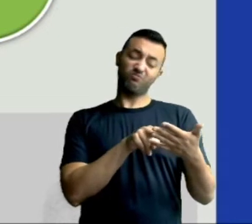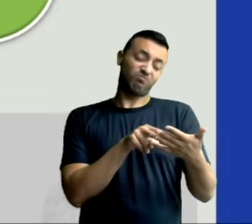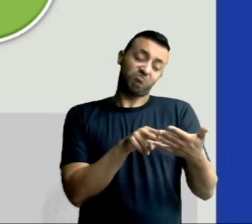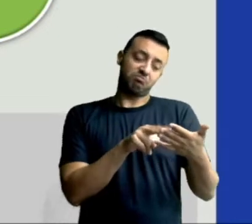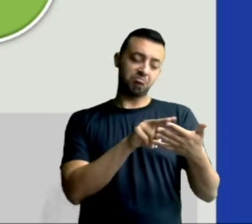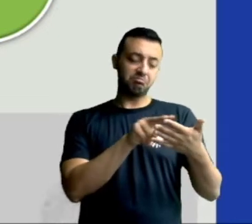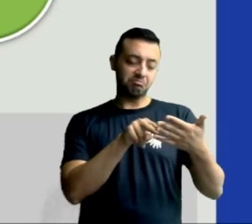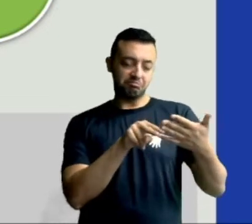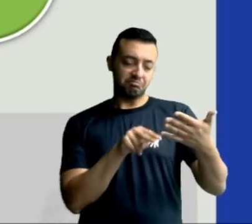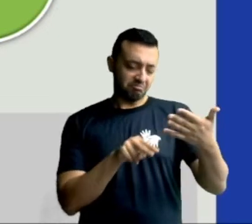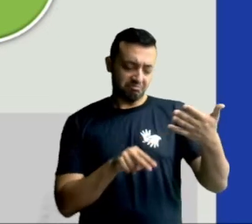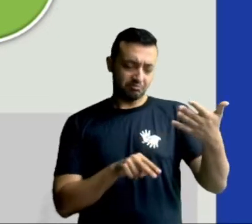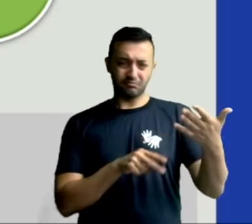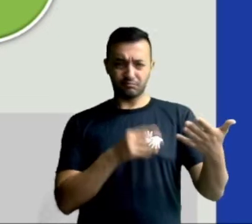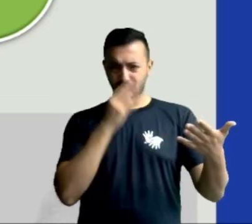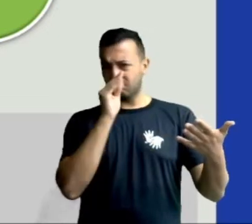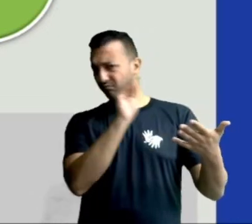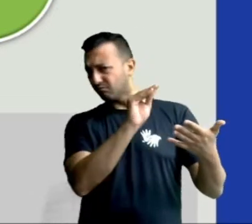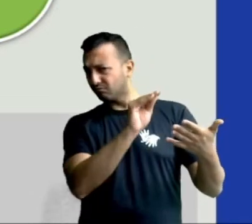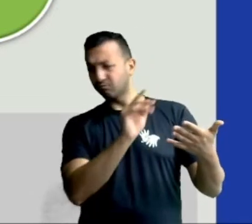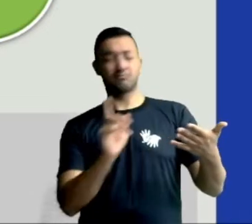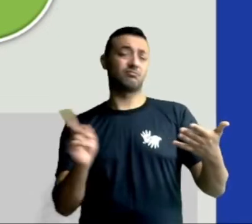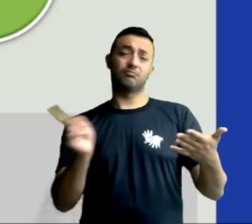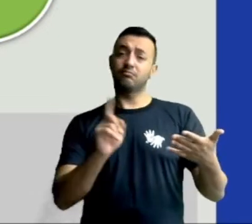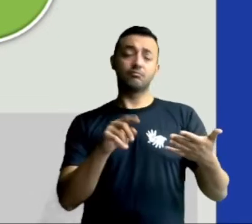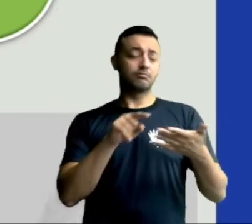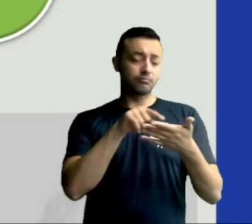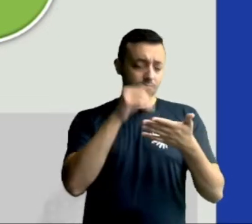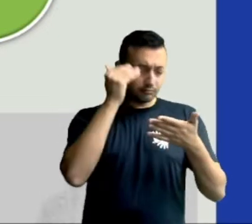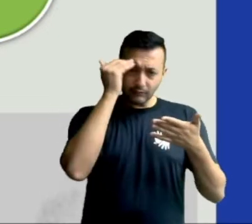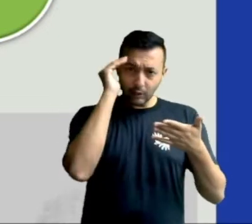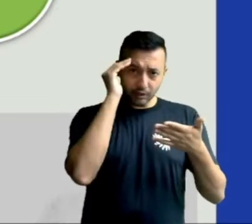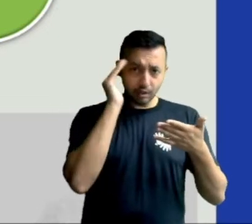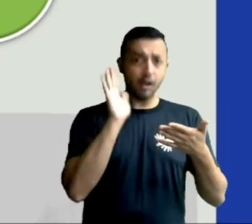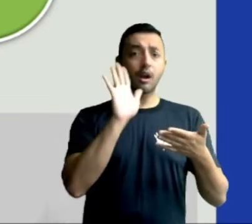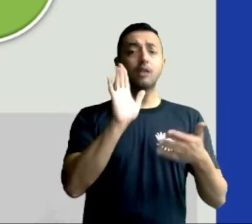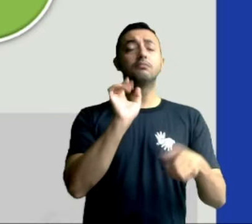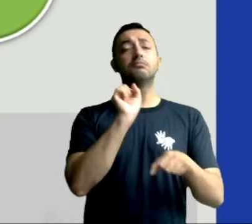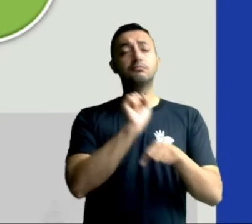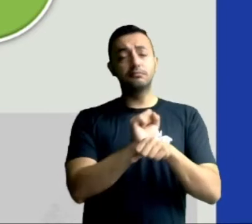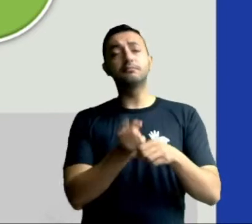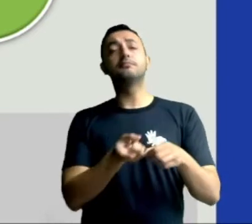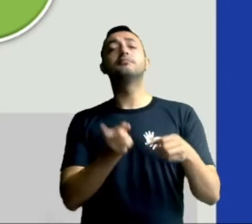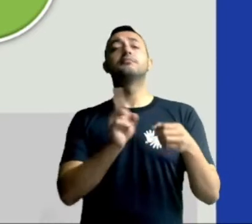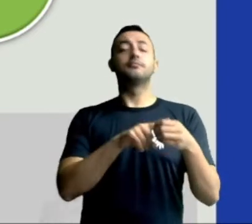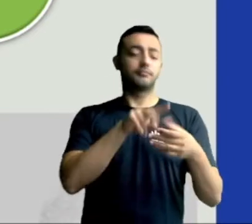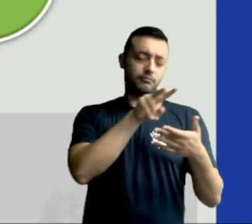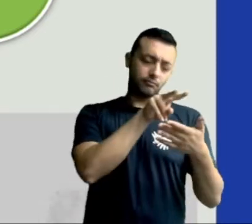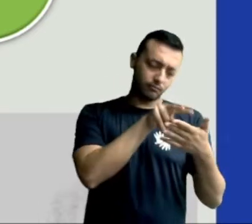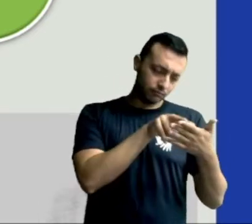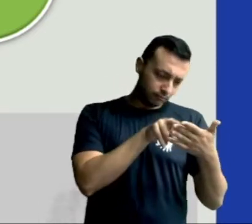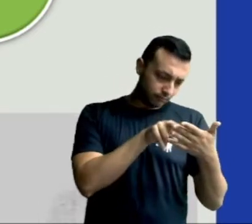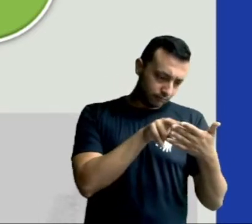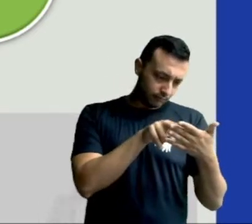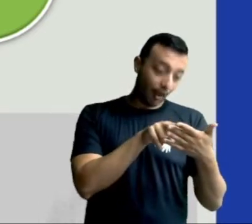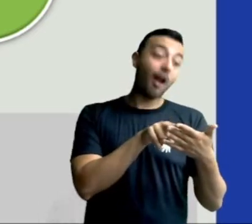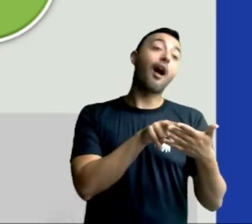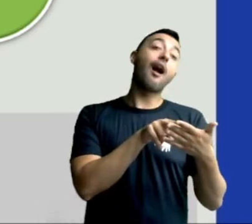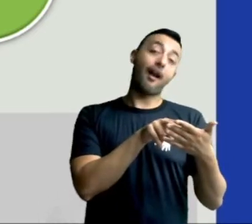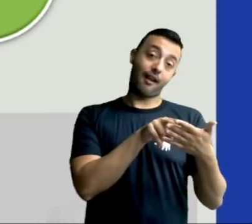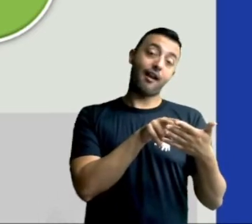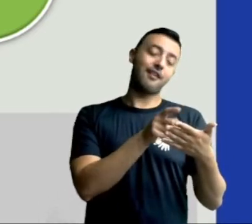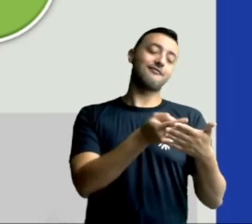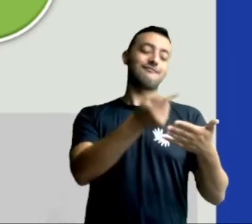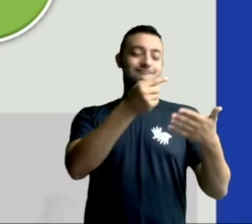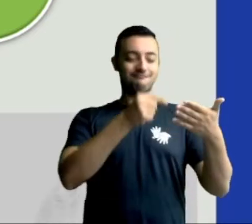precisa saber o que falou no anterior para conseguir ir tendo a compreensão do próximo. Senão, vira aí uma bola